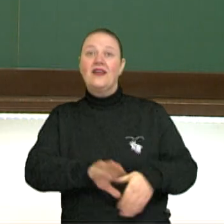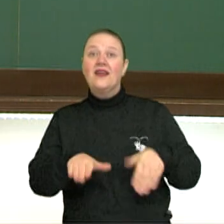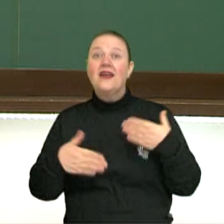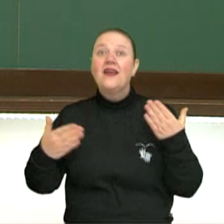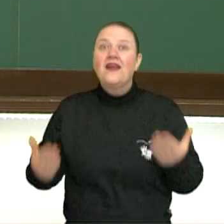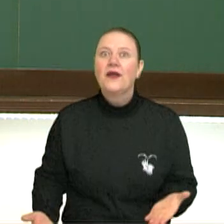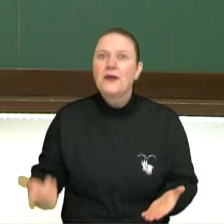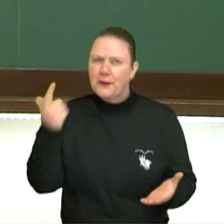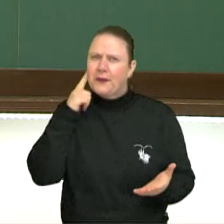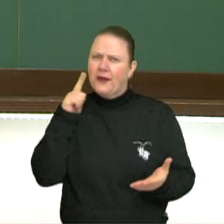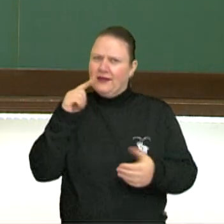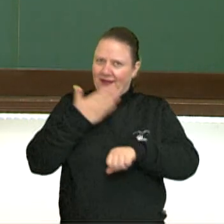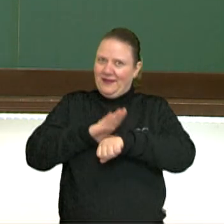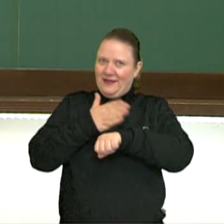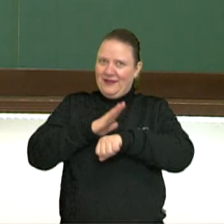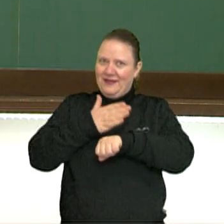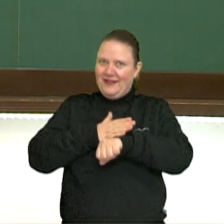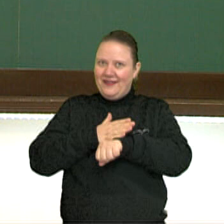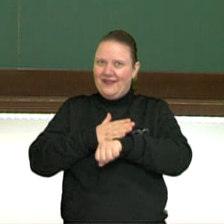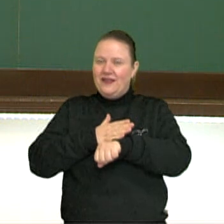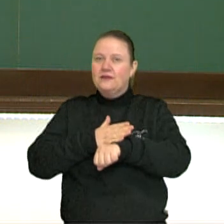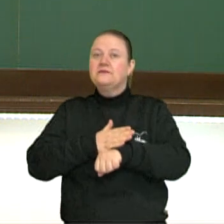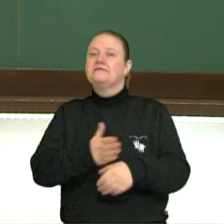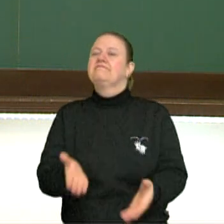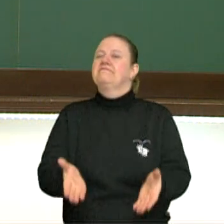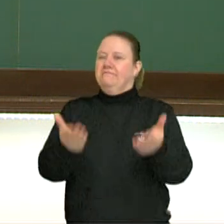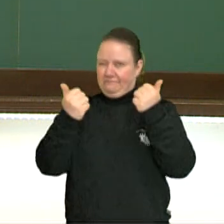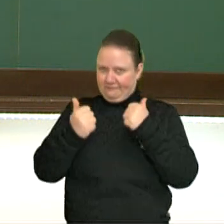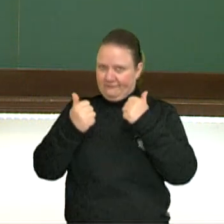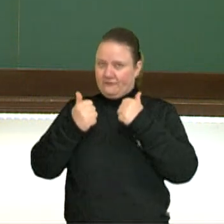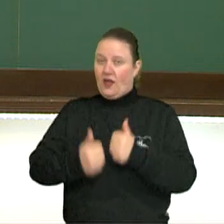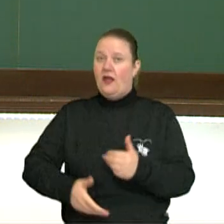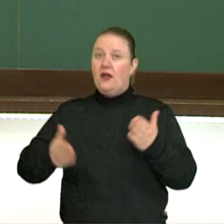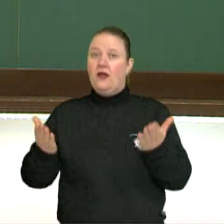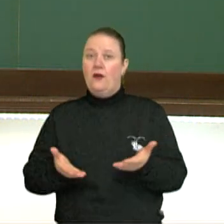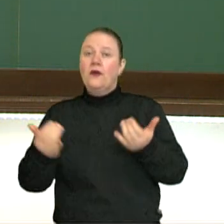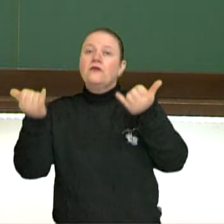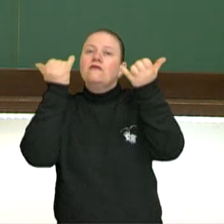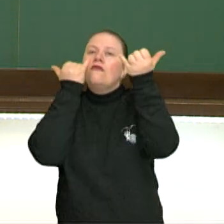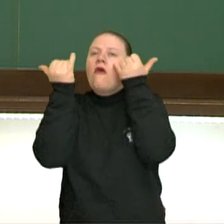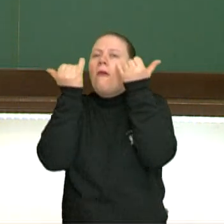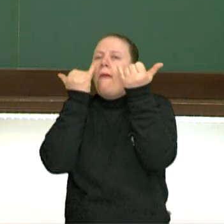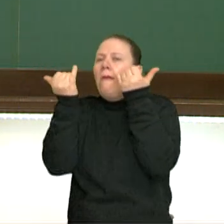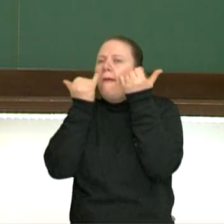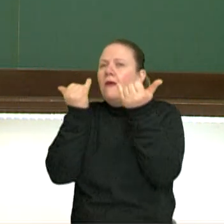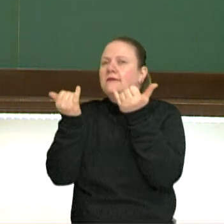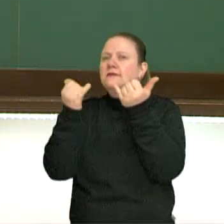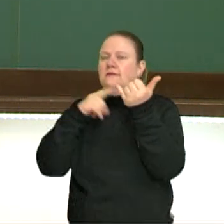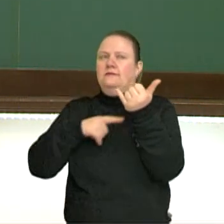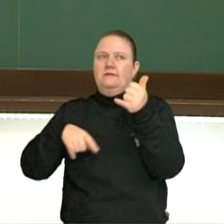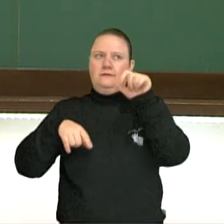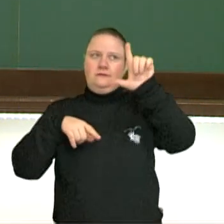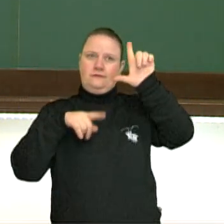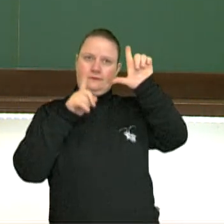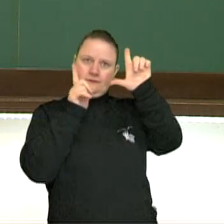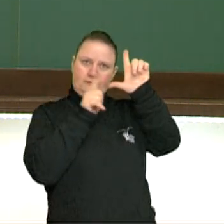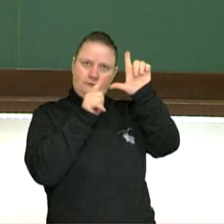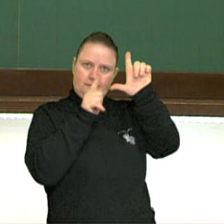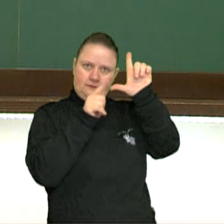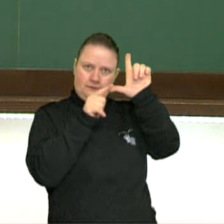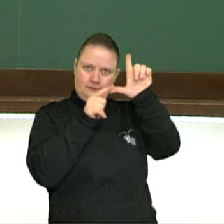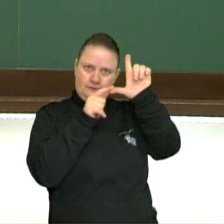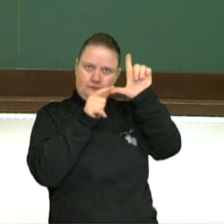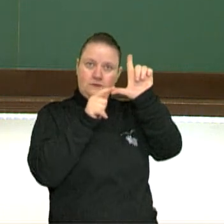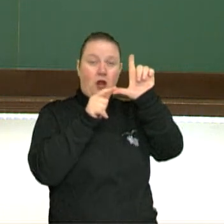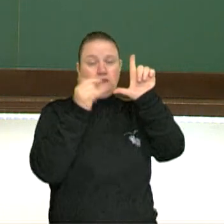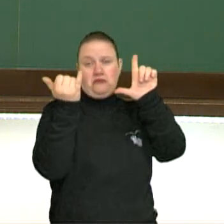E aí, meus queridos, conseguiram resolver? Vamos lá. Então, tirando as informações que a gente tem aqui, nós temos os dados,